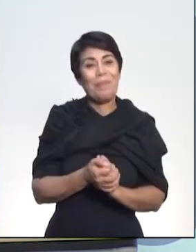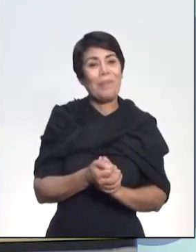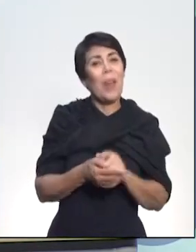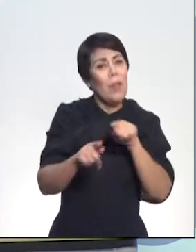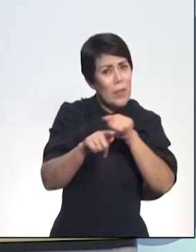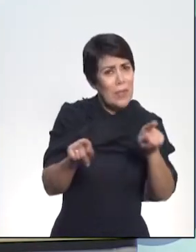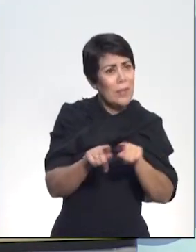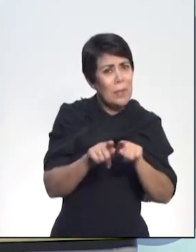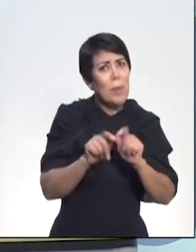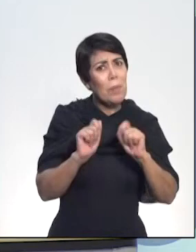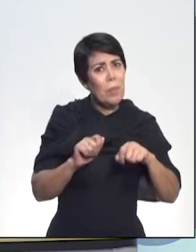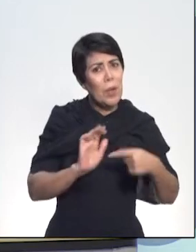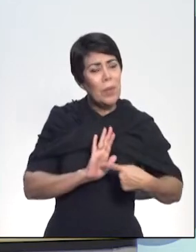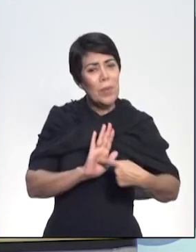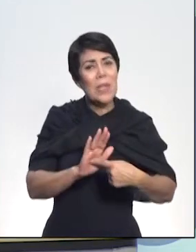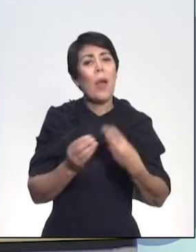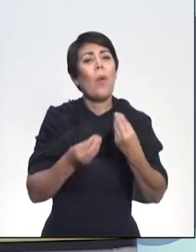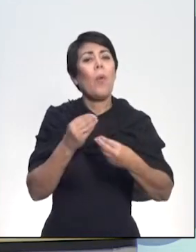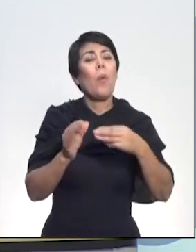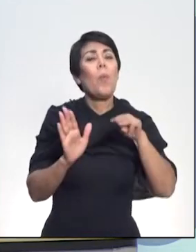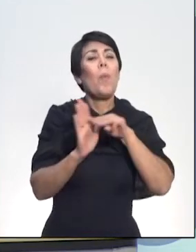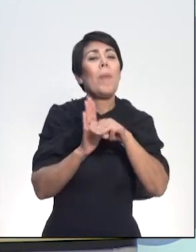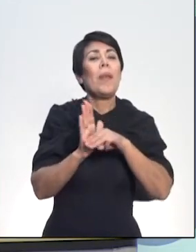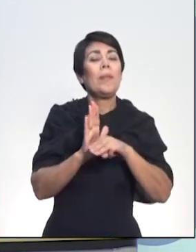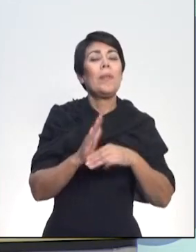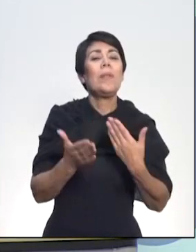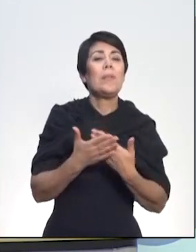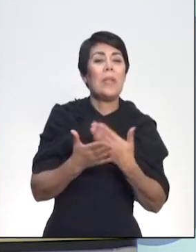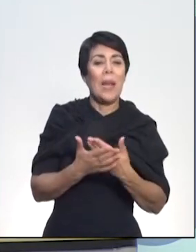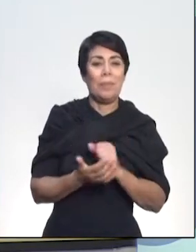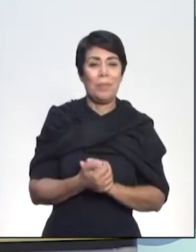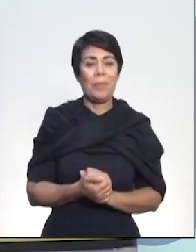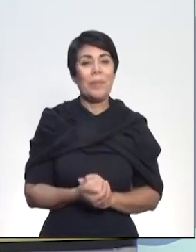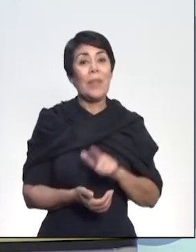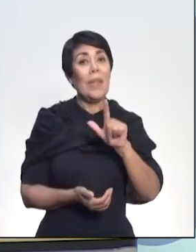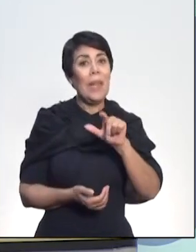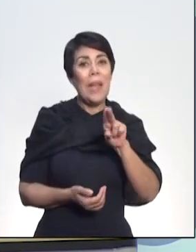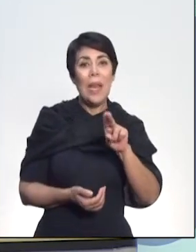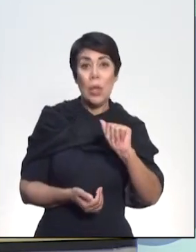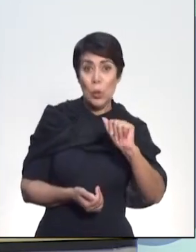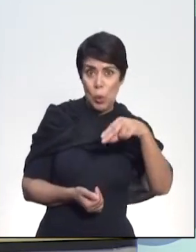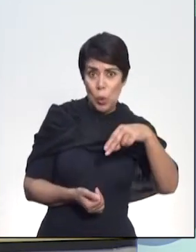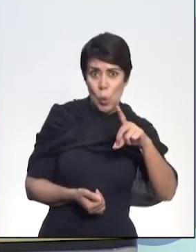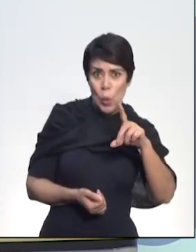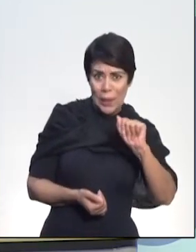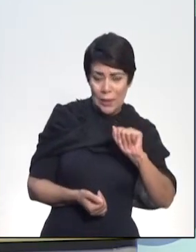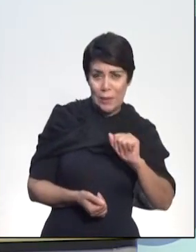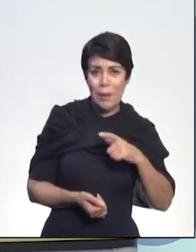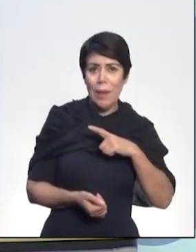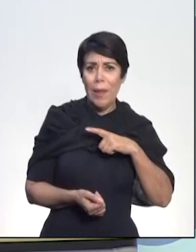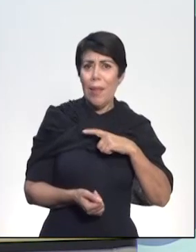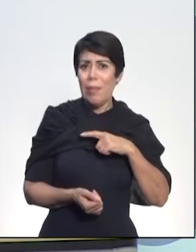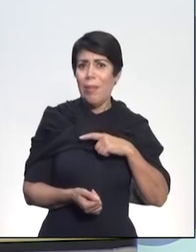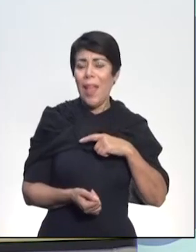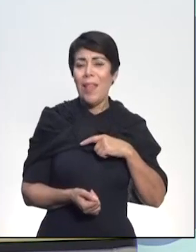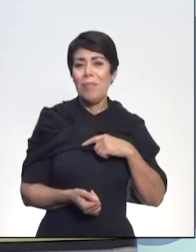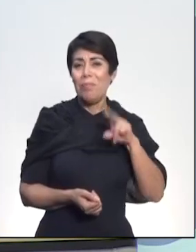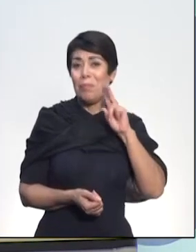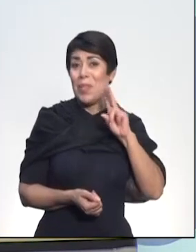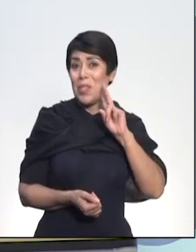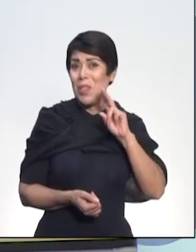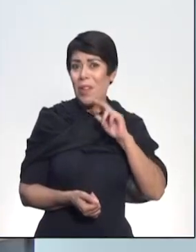gente qual é a sua metodologia para estudar. A Luanda tem assim, um histórico muito bacana. Ela